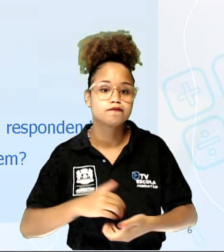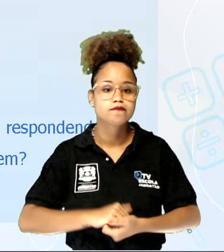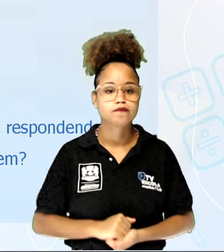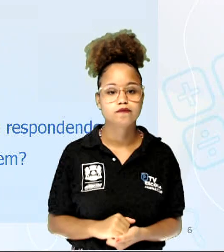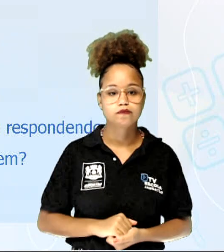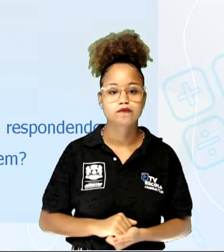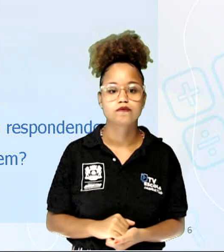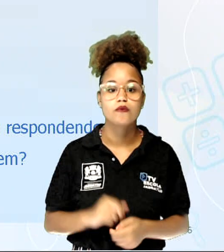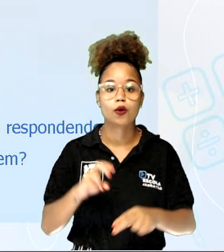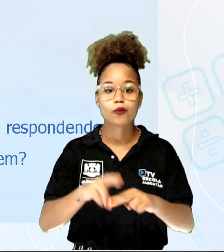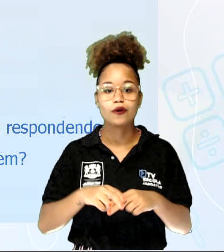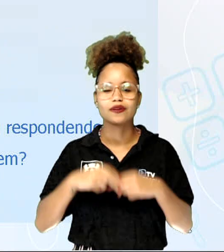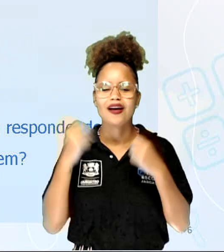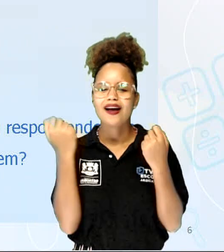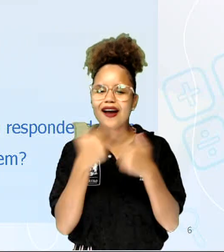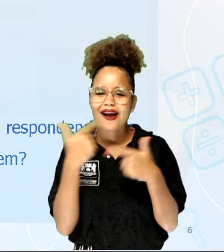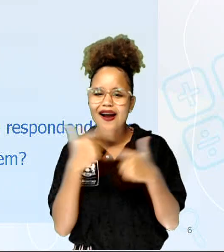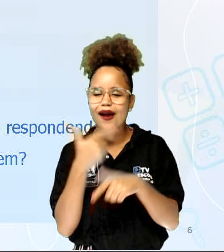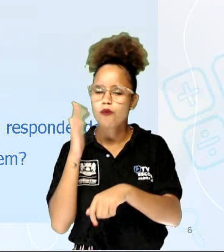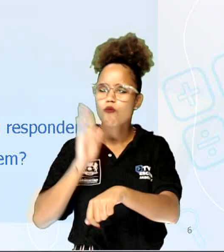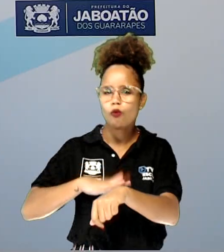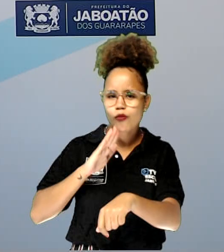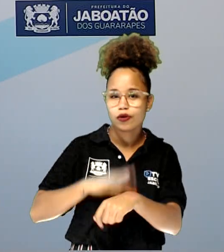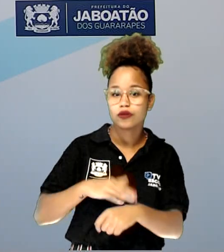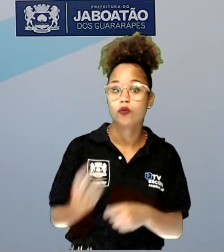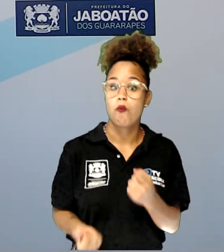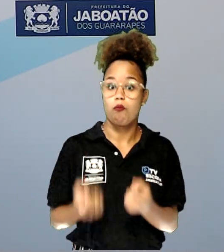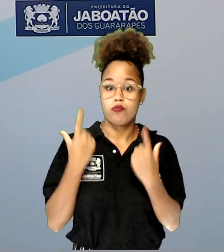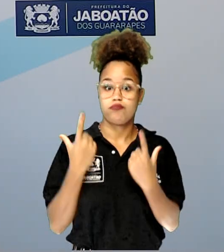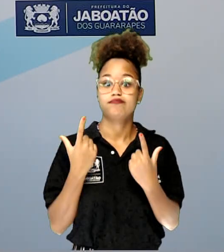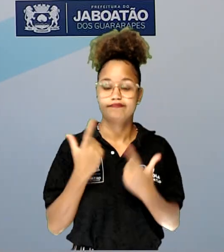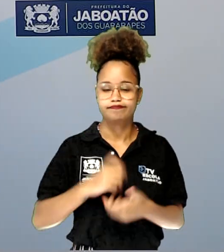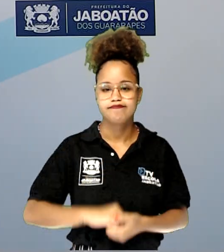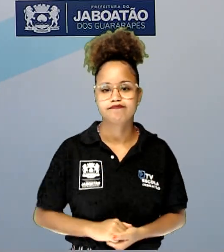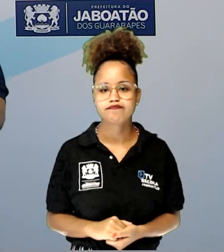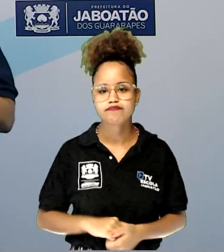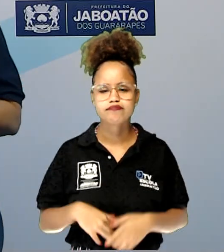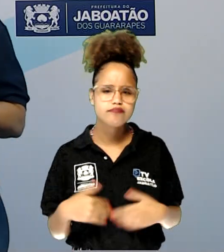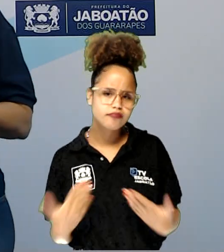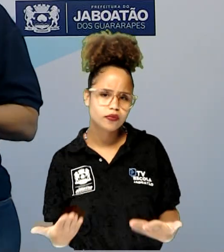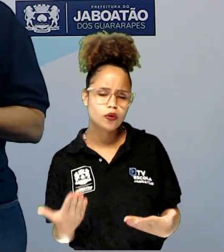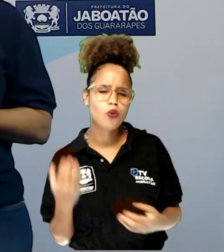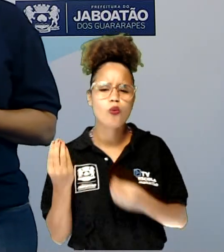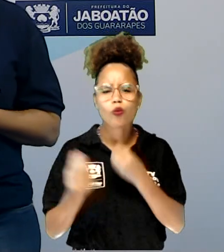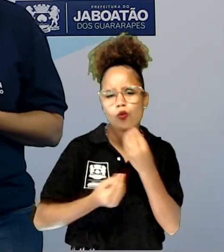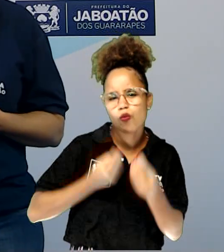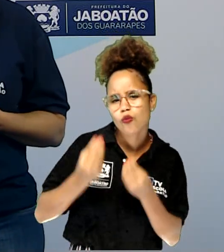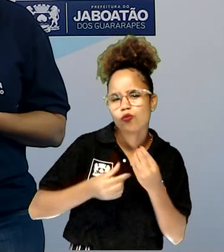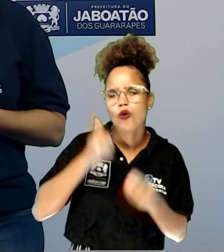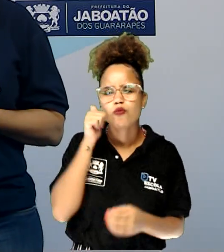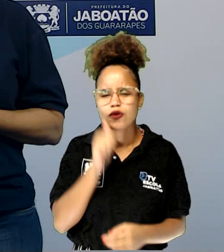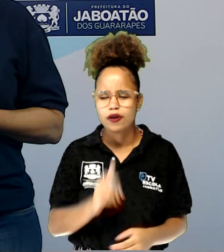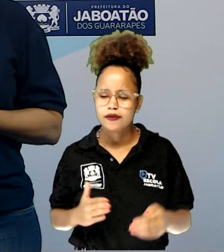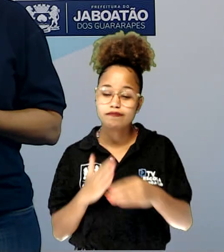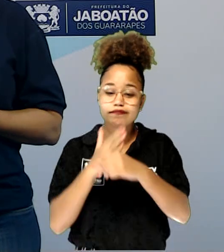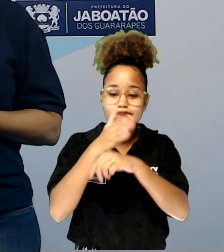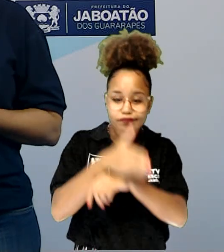Por causa das diversas situações inusitadas. Ou seja, a maneira como a passageira